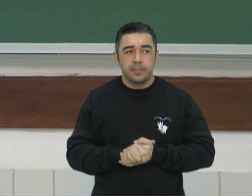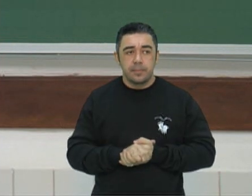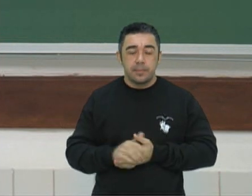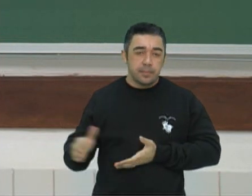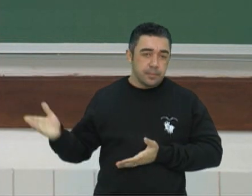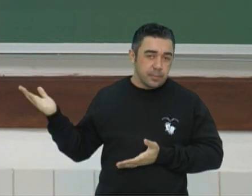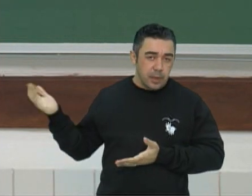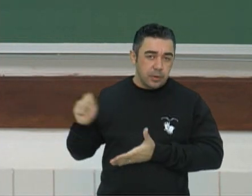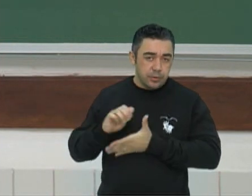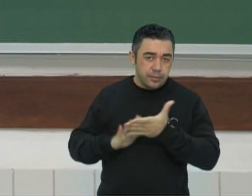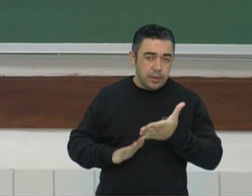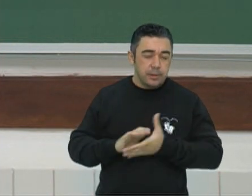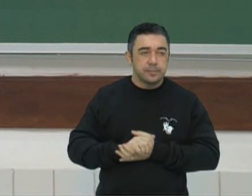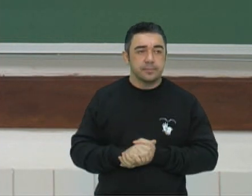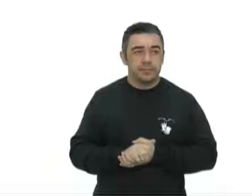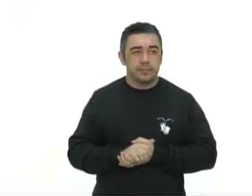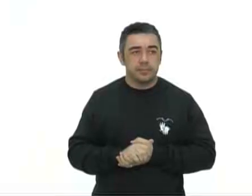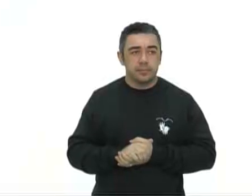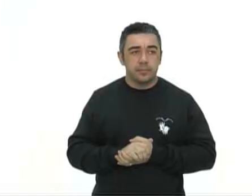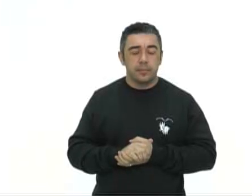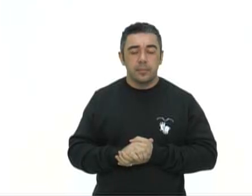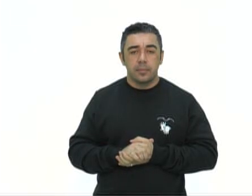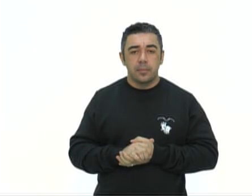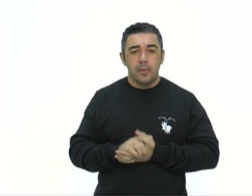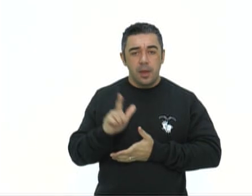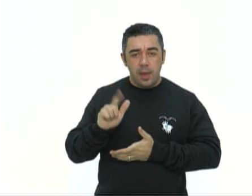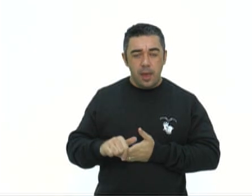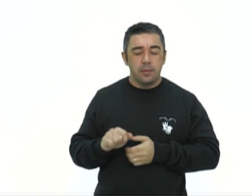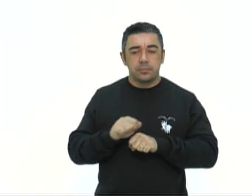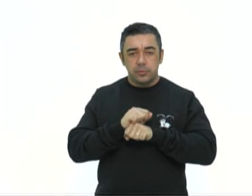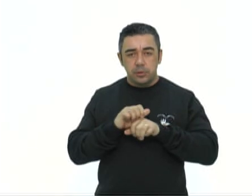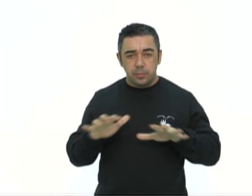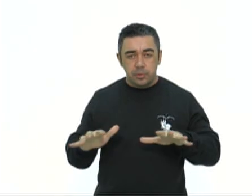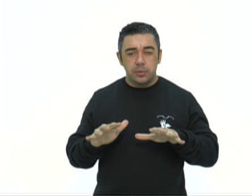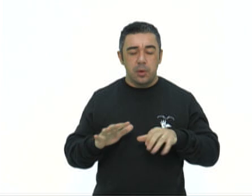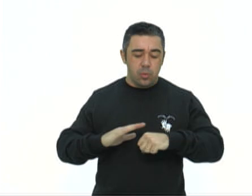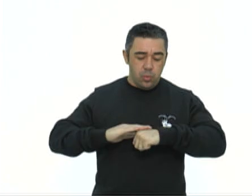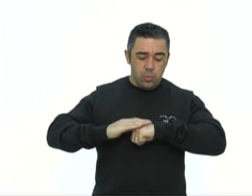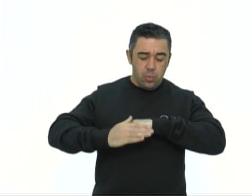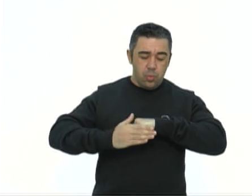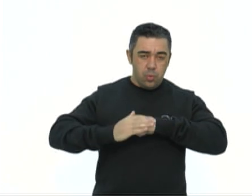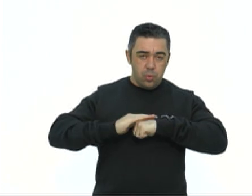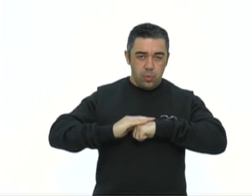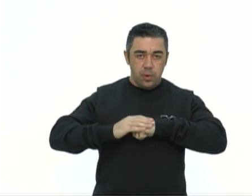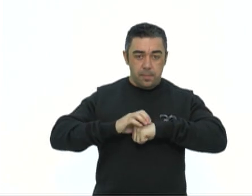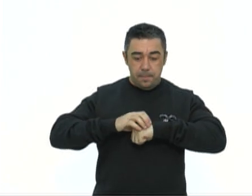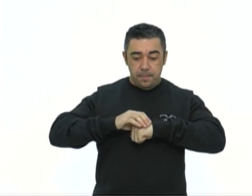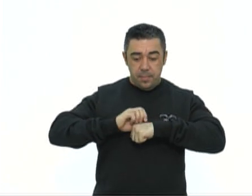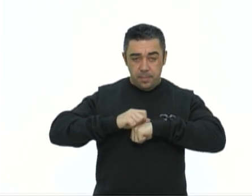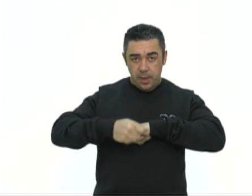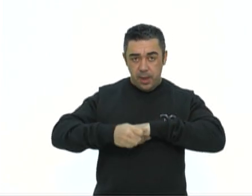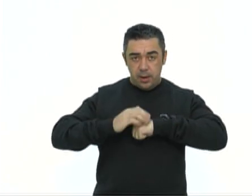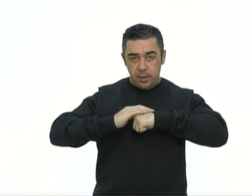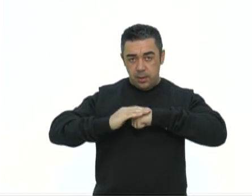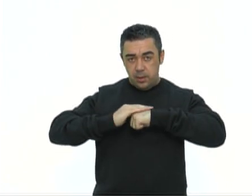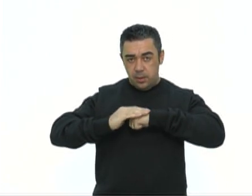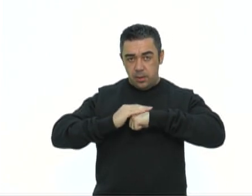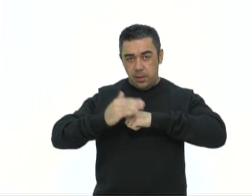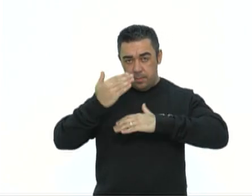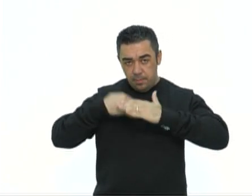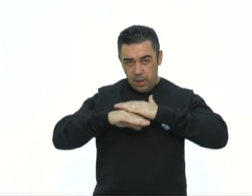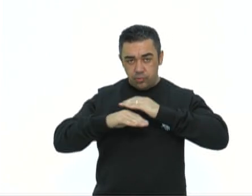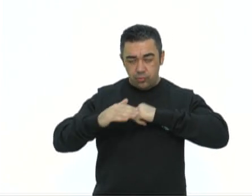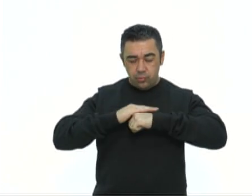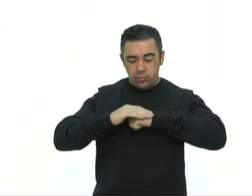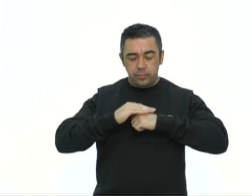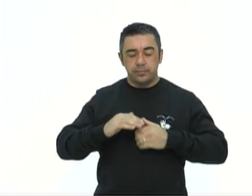Vamos ao exercício. Tecido de ampla distribuição cutânea, ou seja, de pele, subcutânea, ou seja, abaixo da